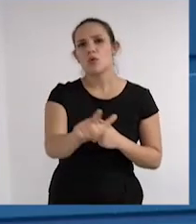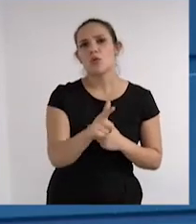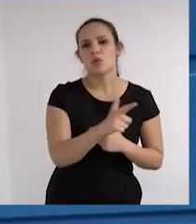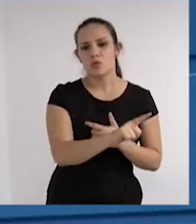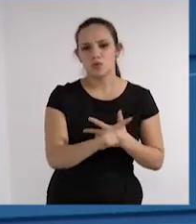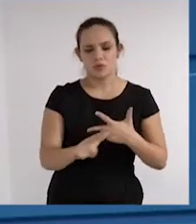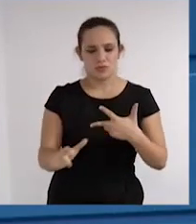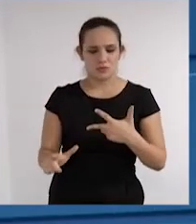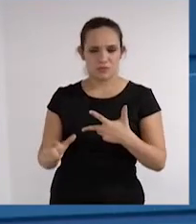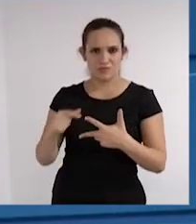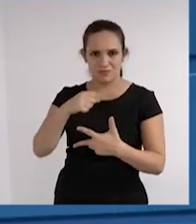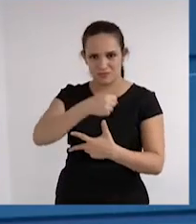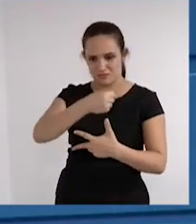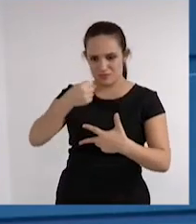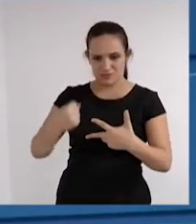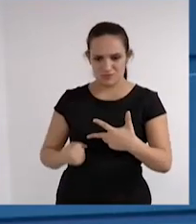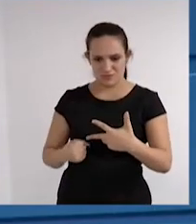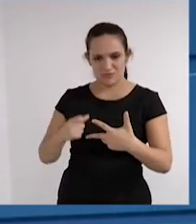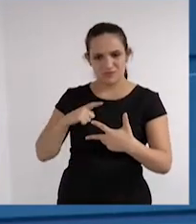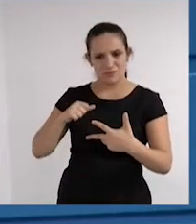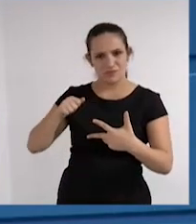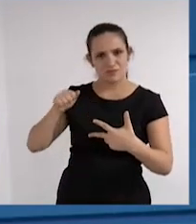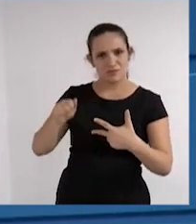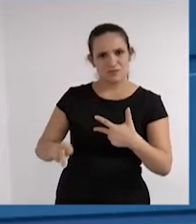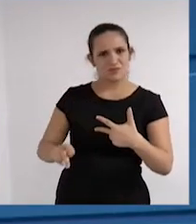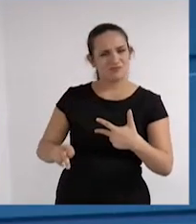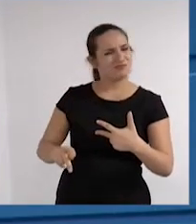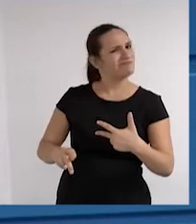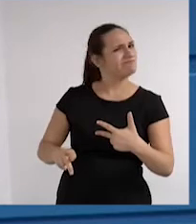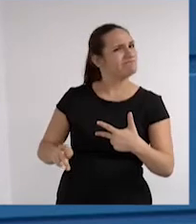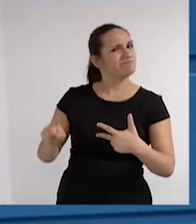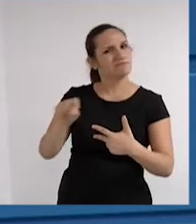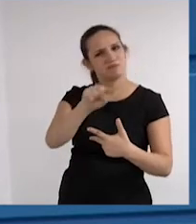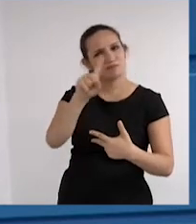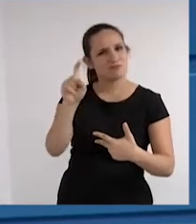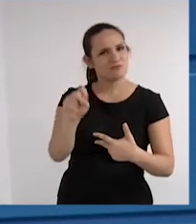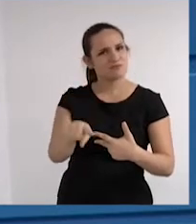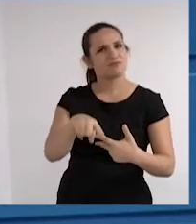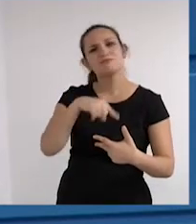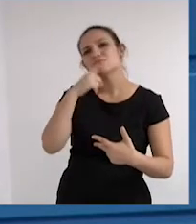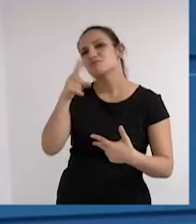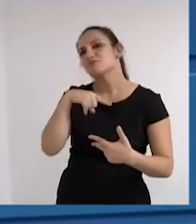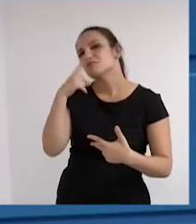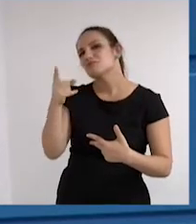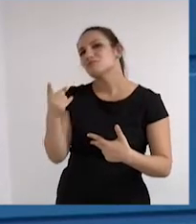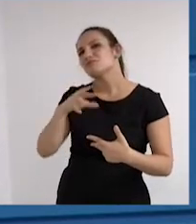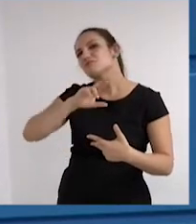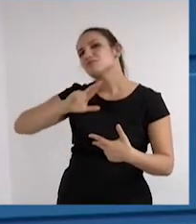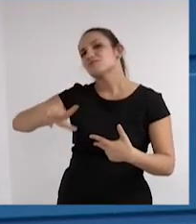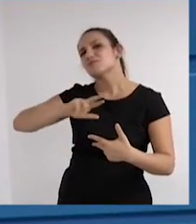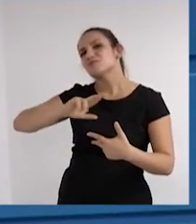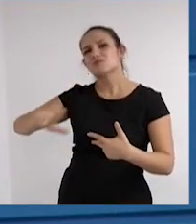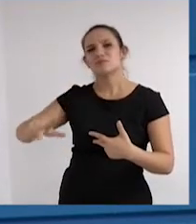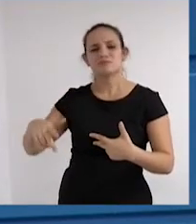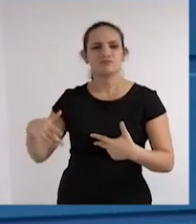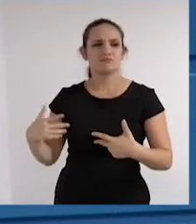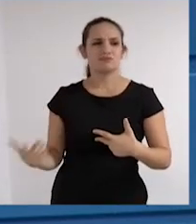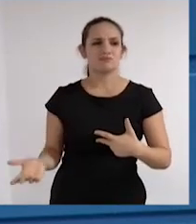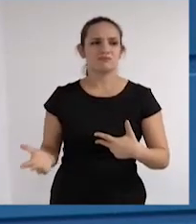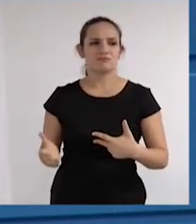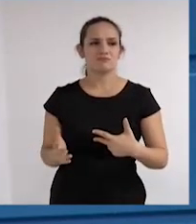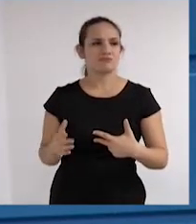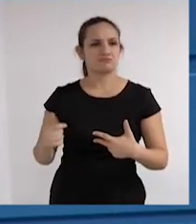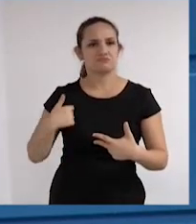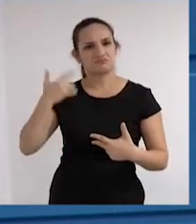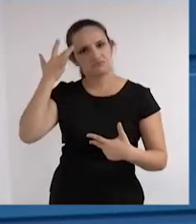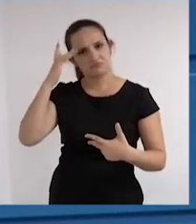faziam processos de aposentadoria, muitas vezes... De uma forma isolada. De uma forma isolada, sabe-se